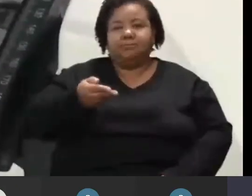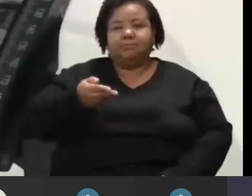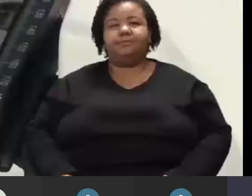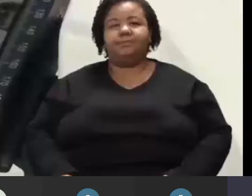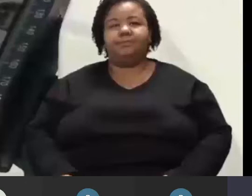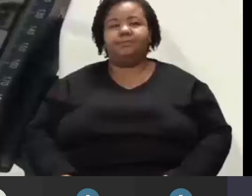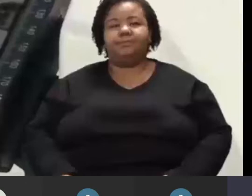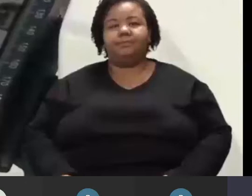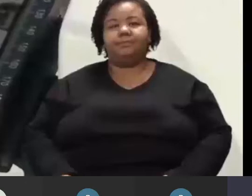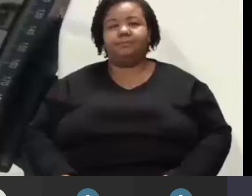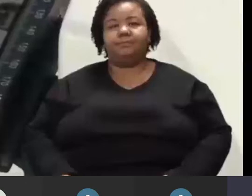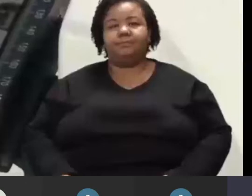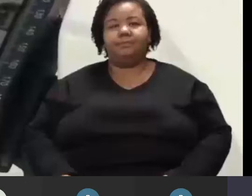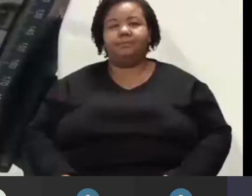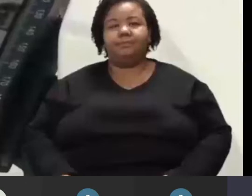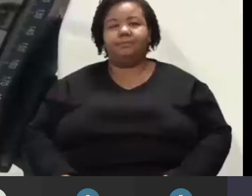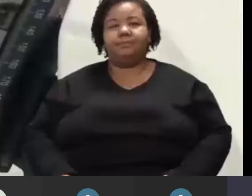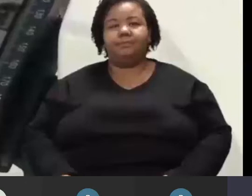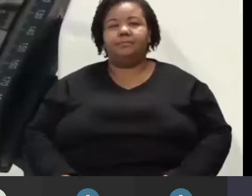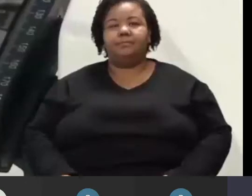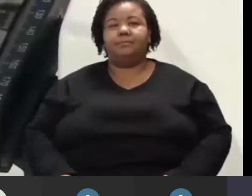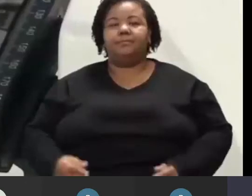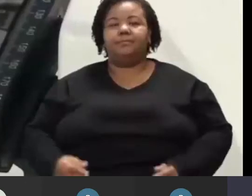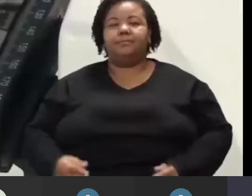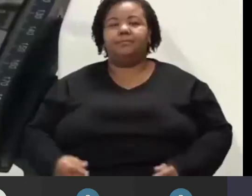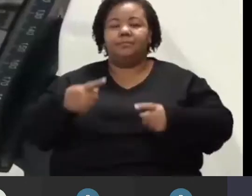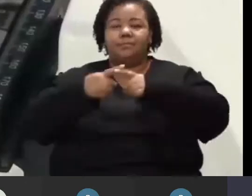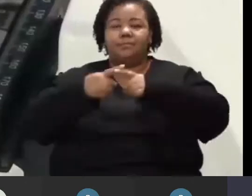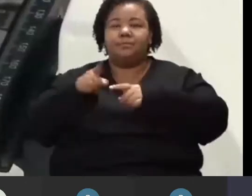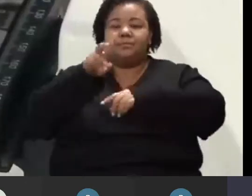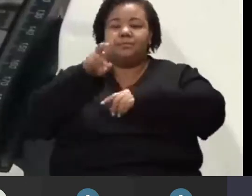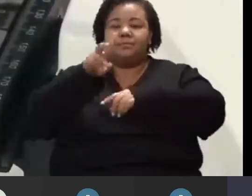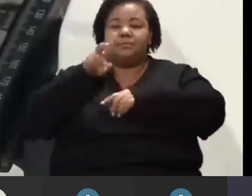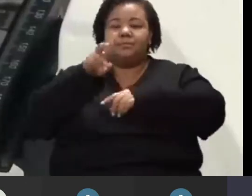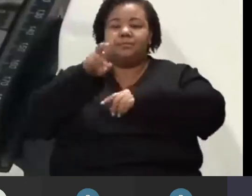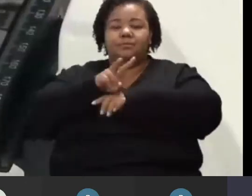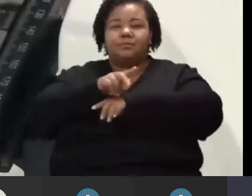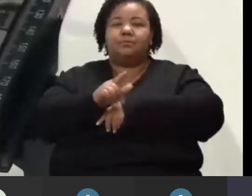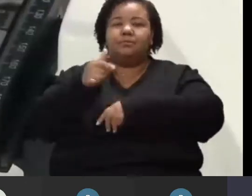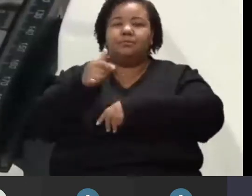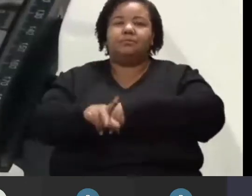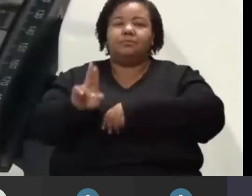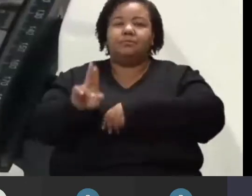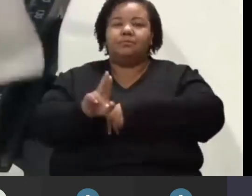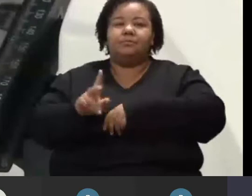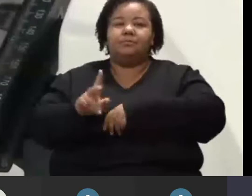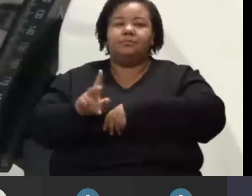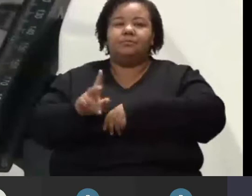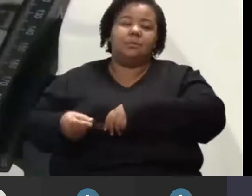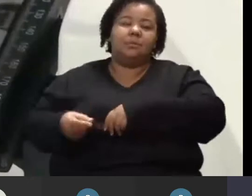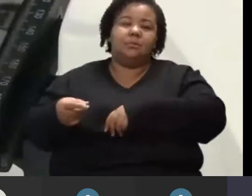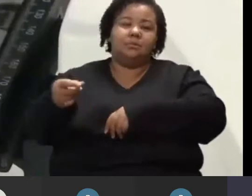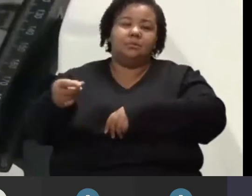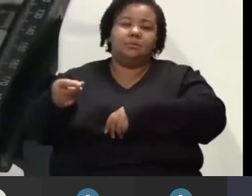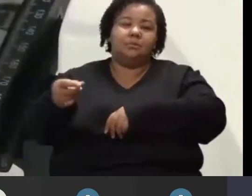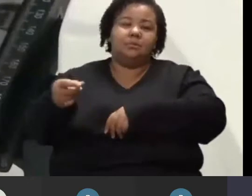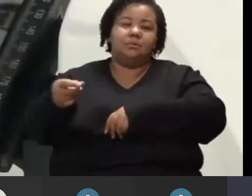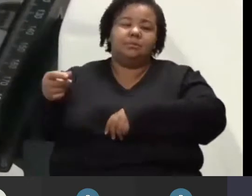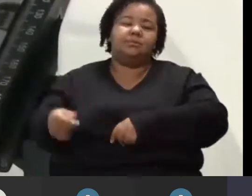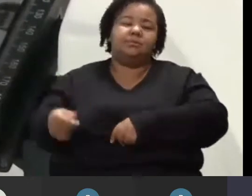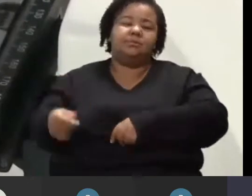de limpar a platina. Por quê? Porque se você cuidar bem desse microscópio, você vai conseguir utilizar ele por um longo período de